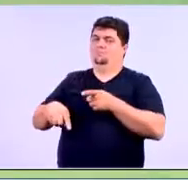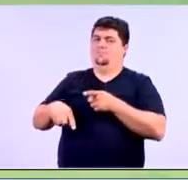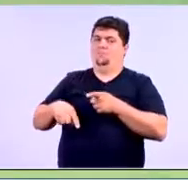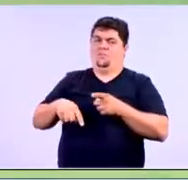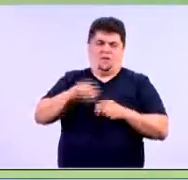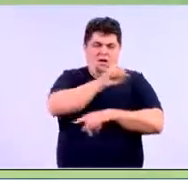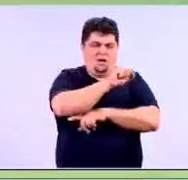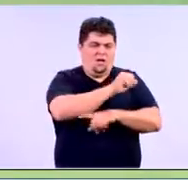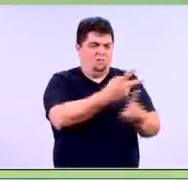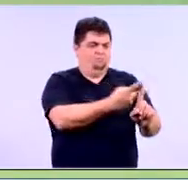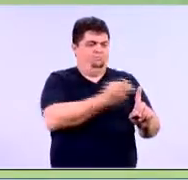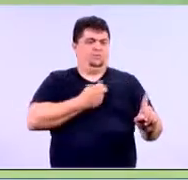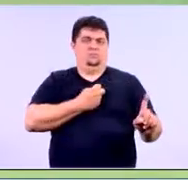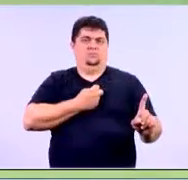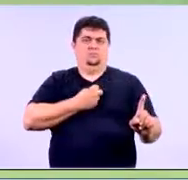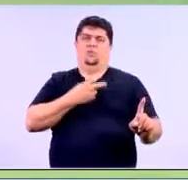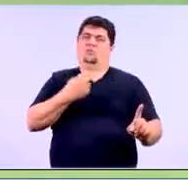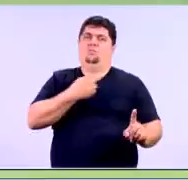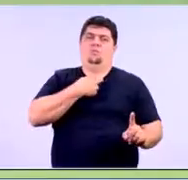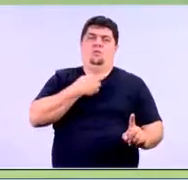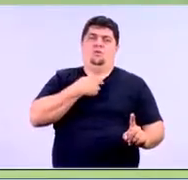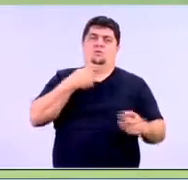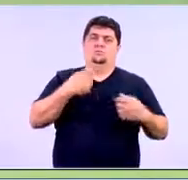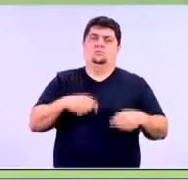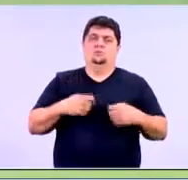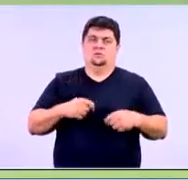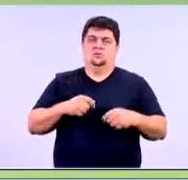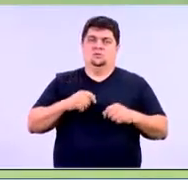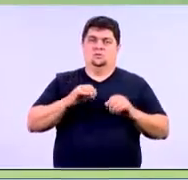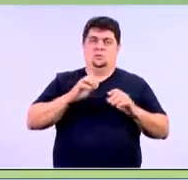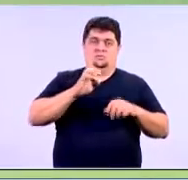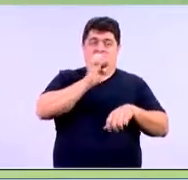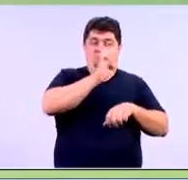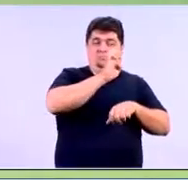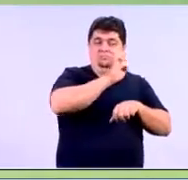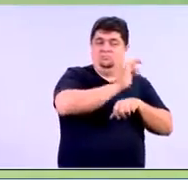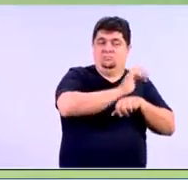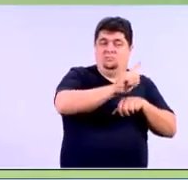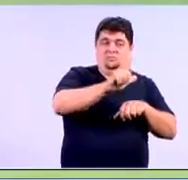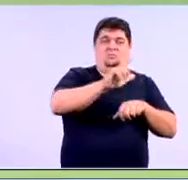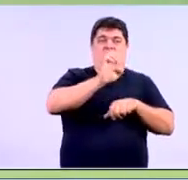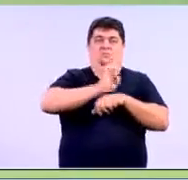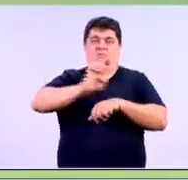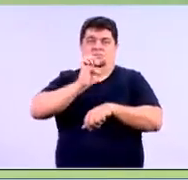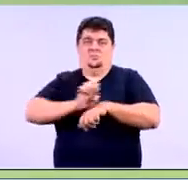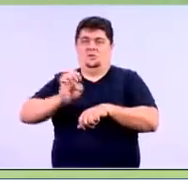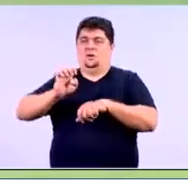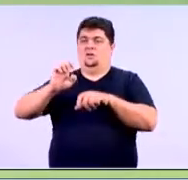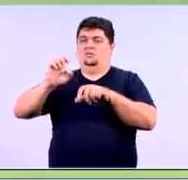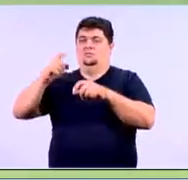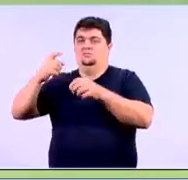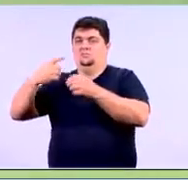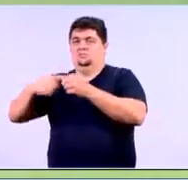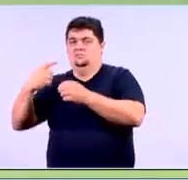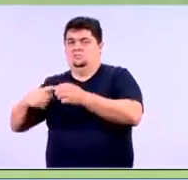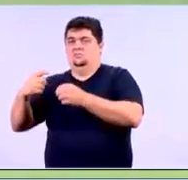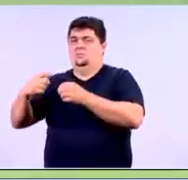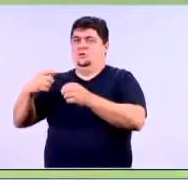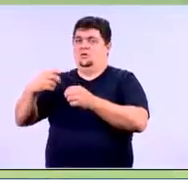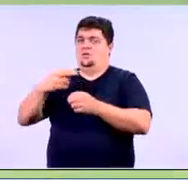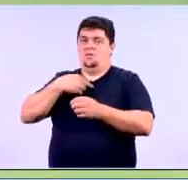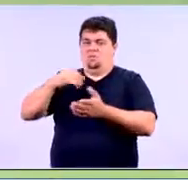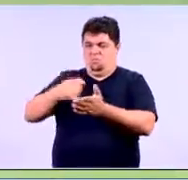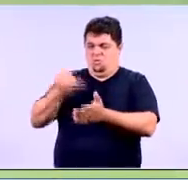alguém. A União, Estados, DF e municípios, eles não podem utilizar um tributo com essa